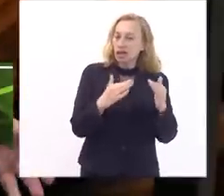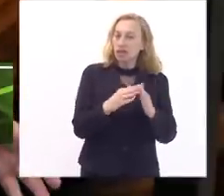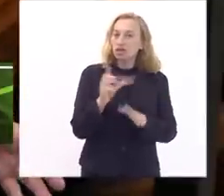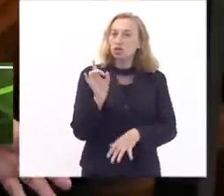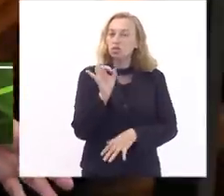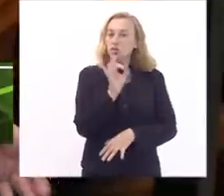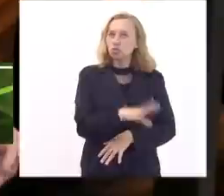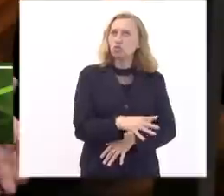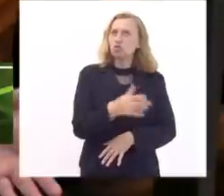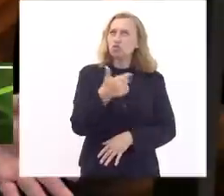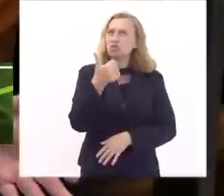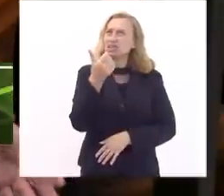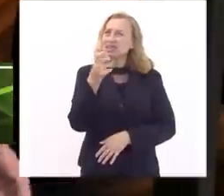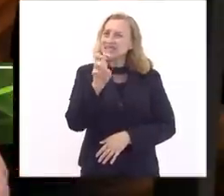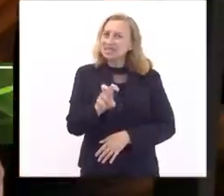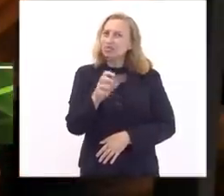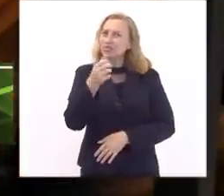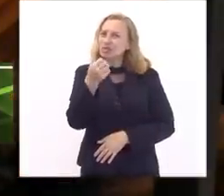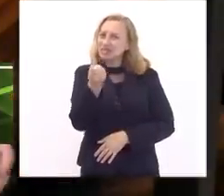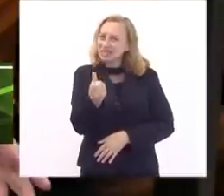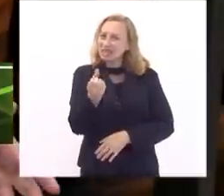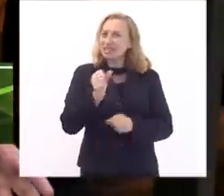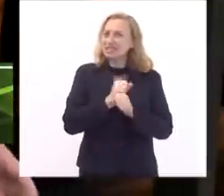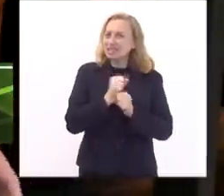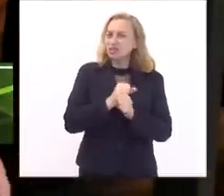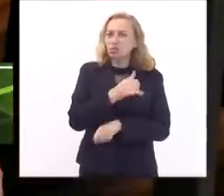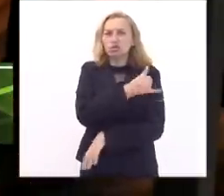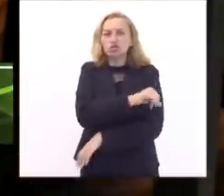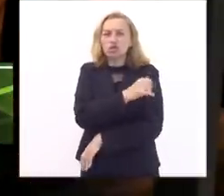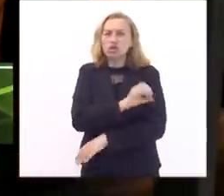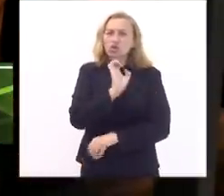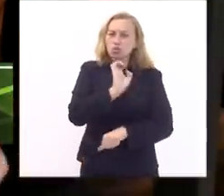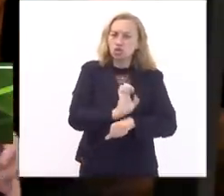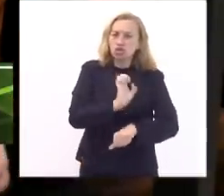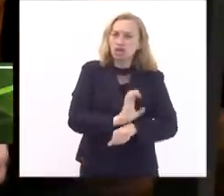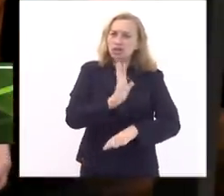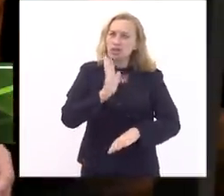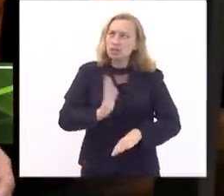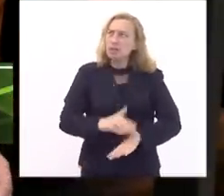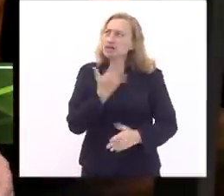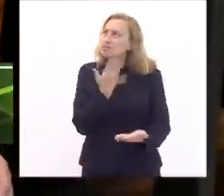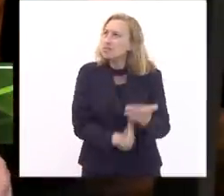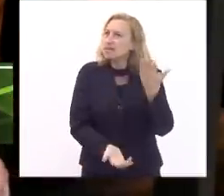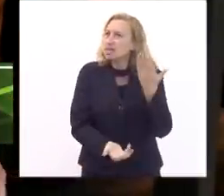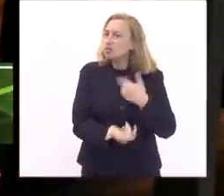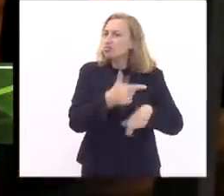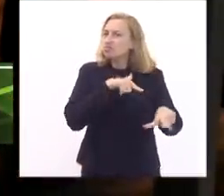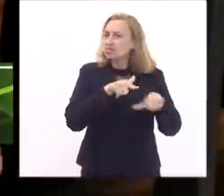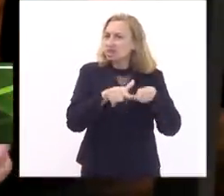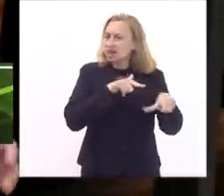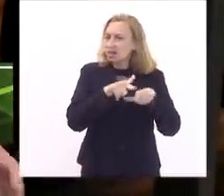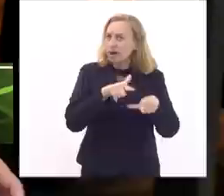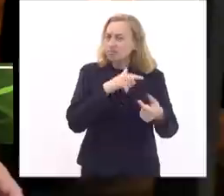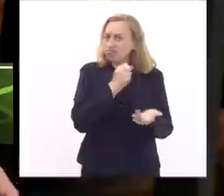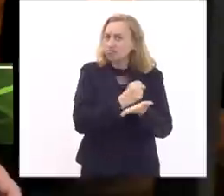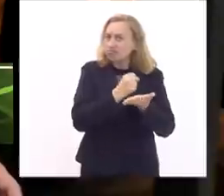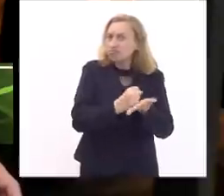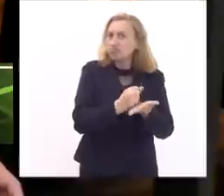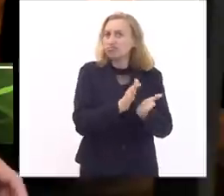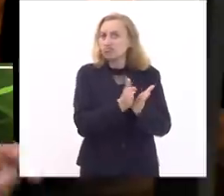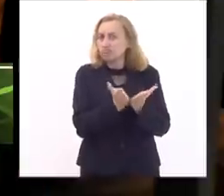últimos 5, 6 anos, como nós sabemos, foi o estado que mais perdeu empregos com carteira